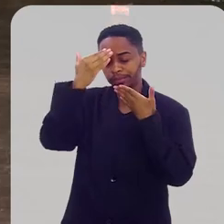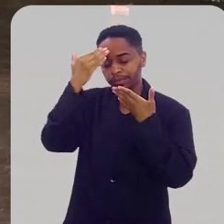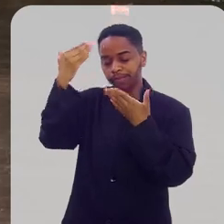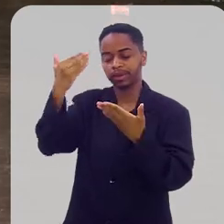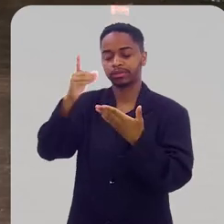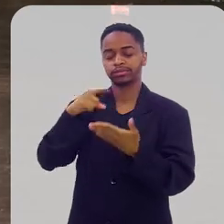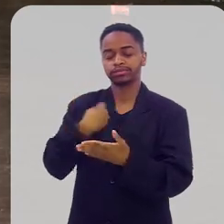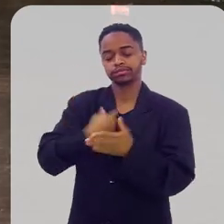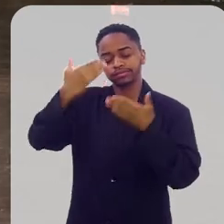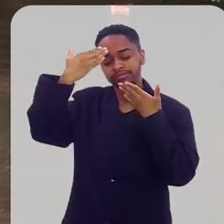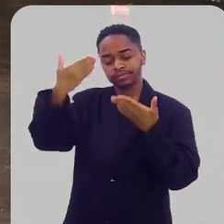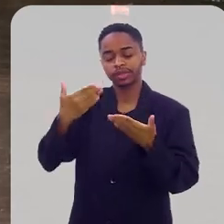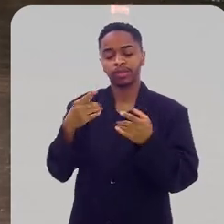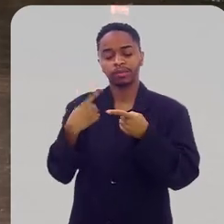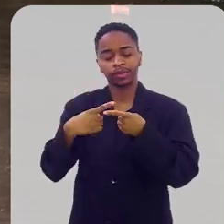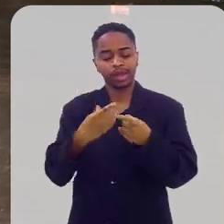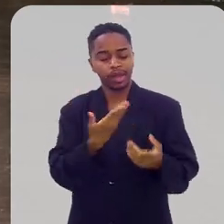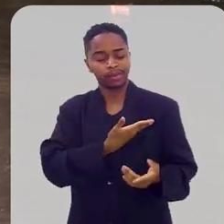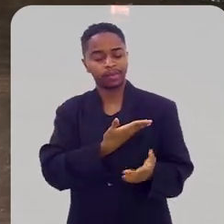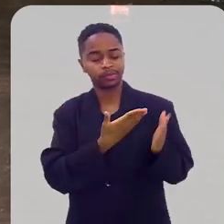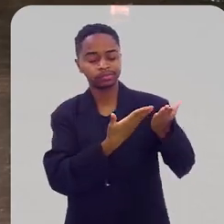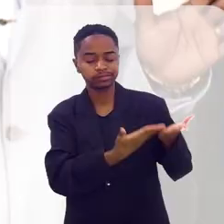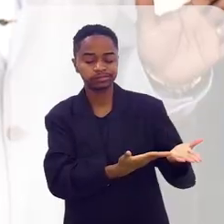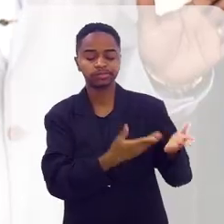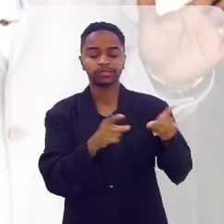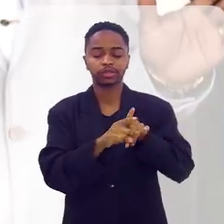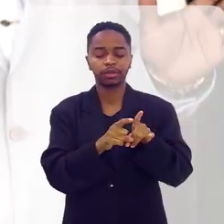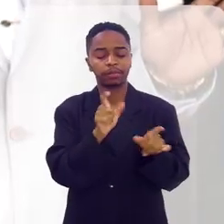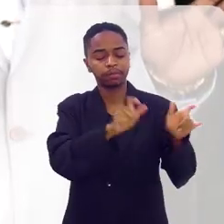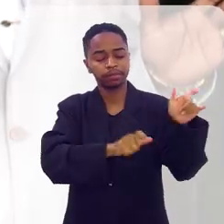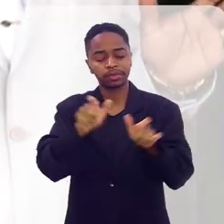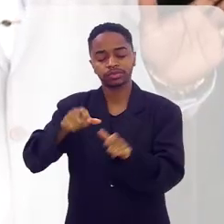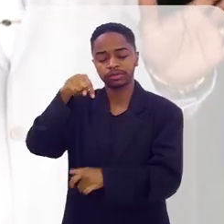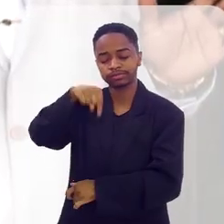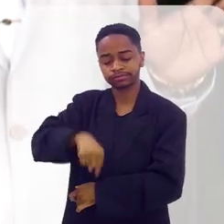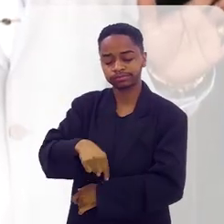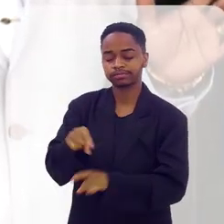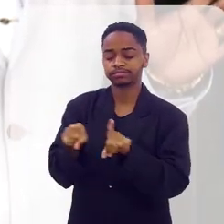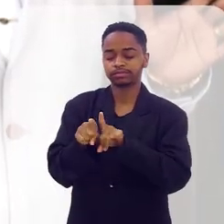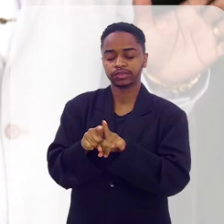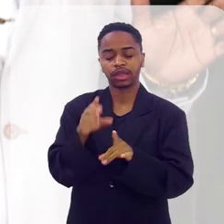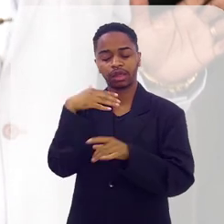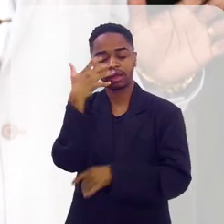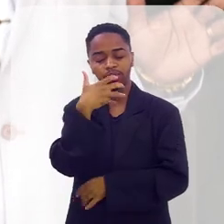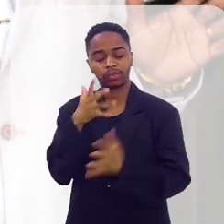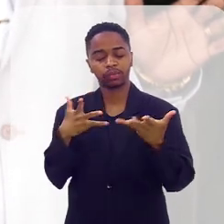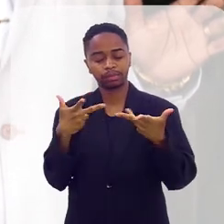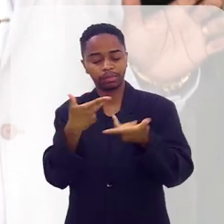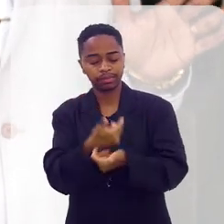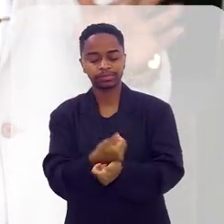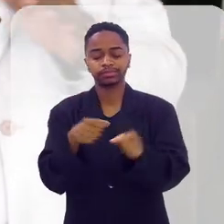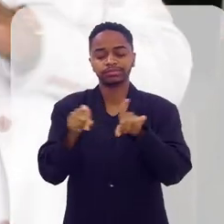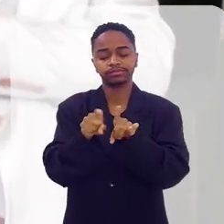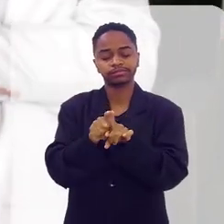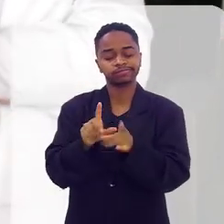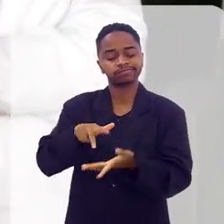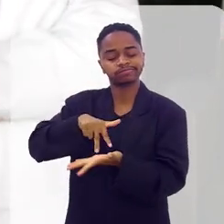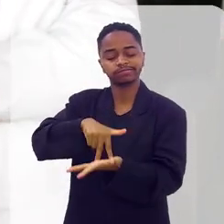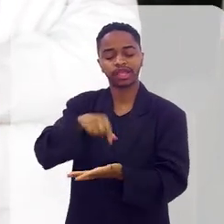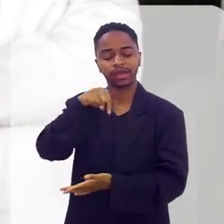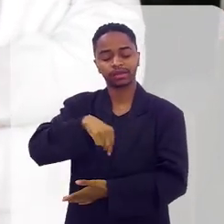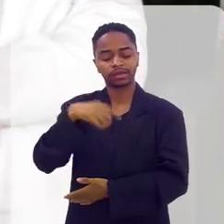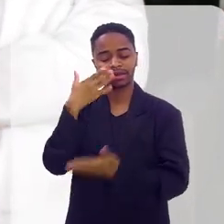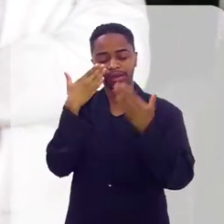obrigado. Agradeço por esse amigo e parceiro. Agradeço por essas pessoas que têm estado, esses cantores maravilhosos que têm estado no